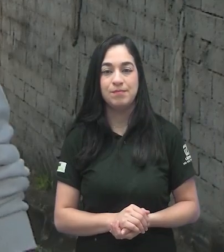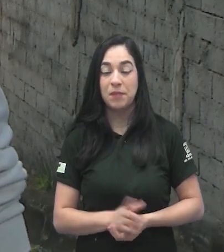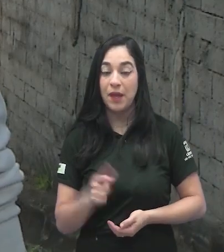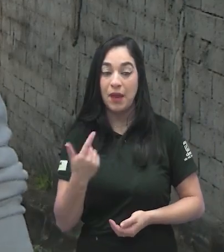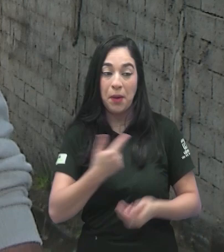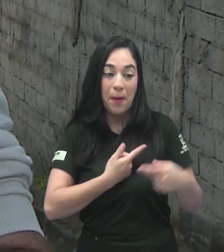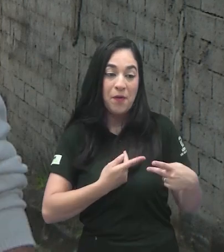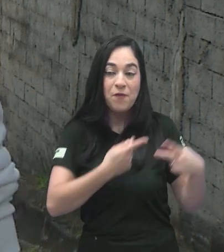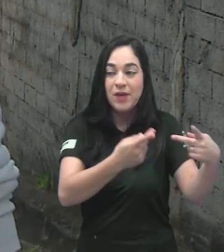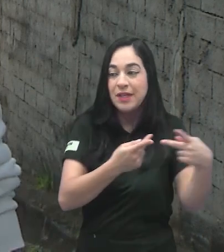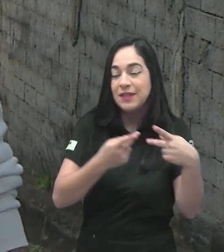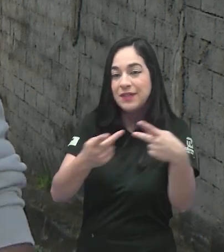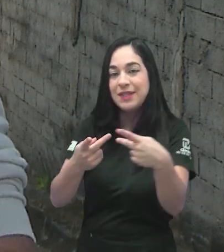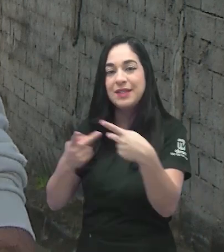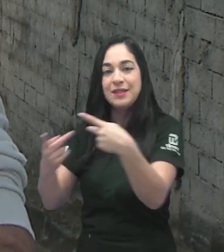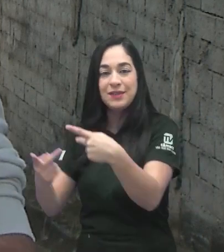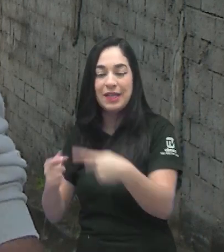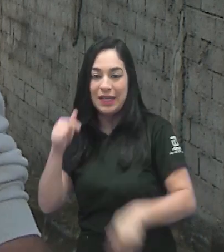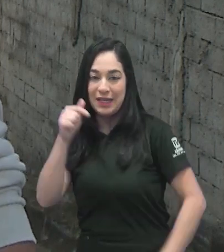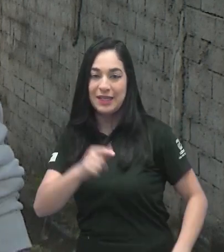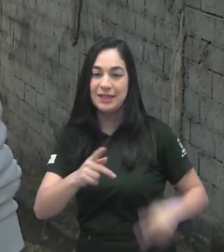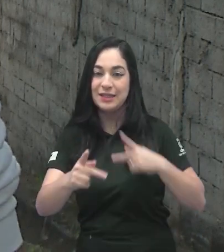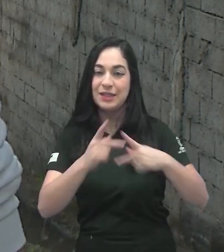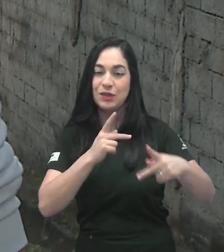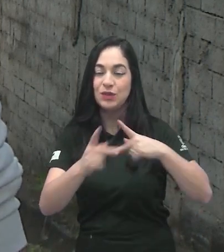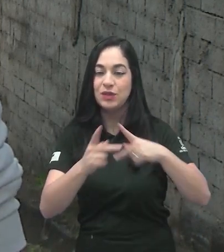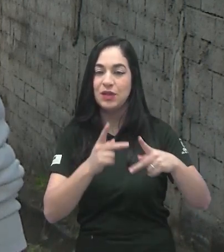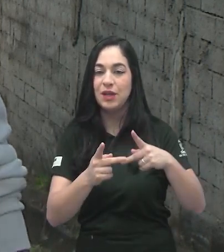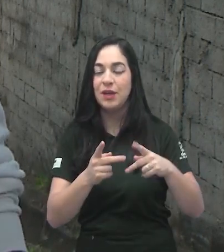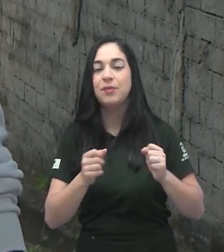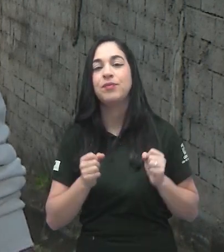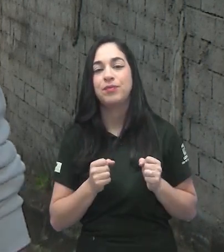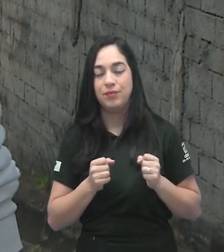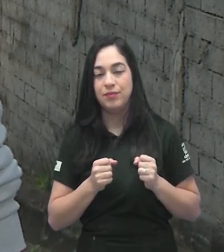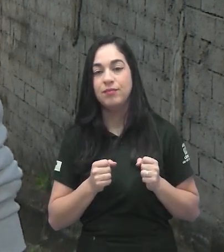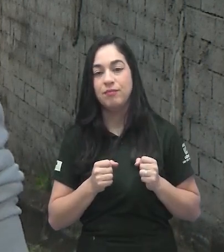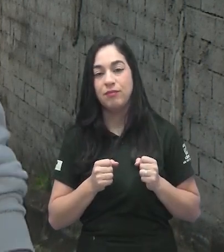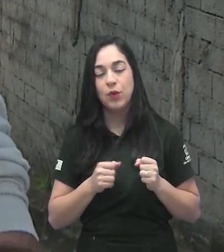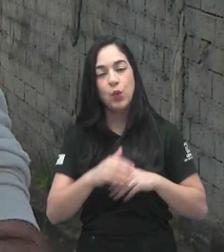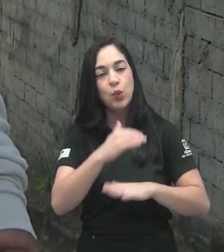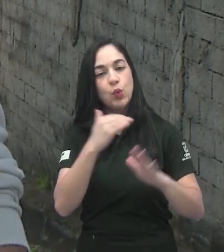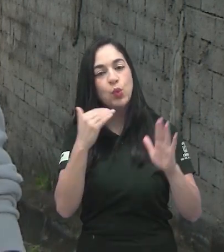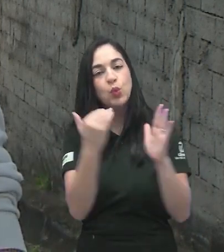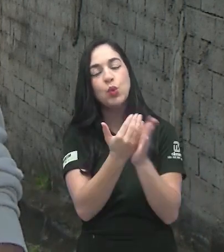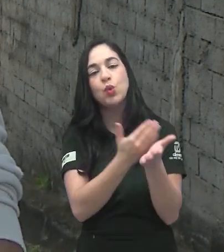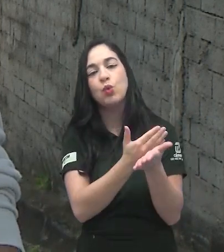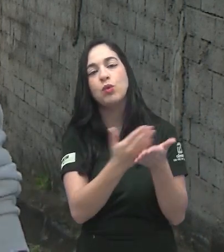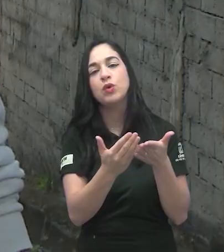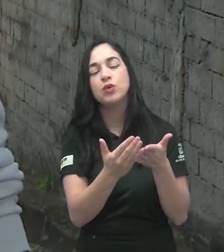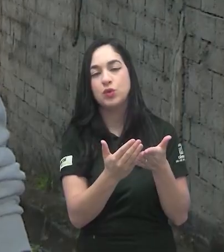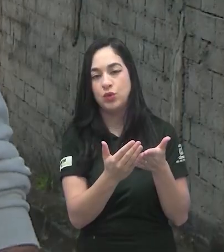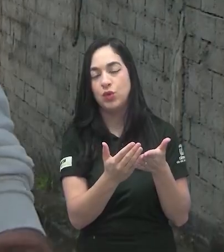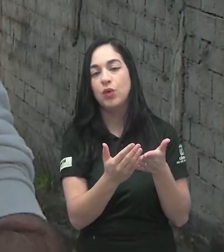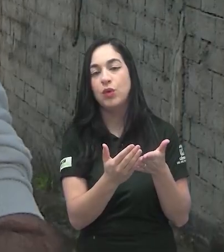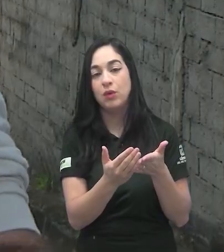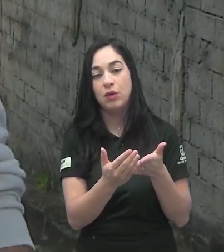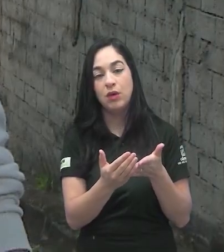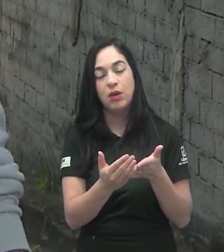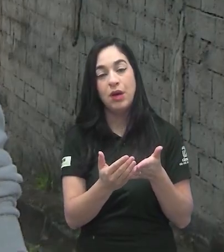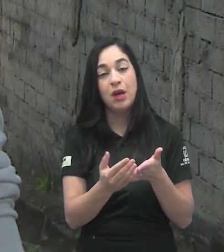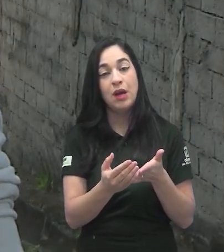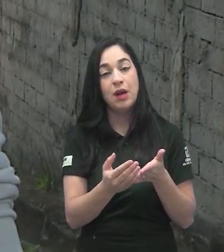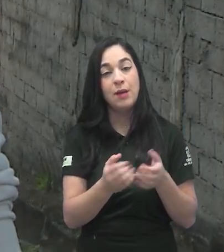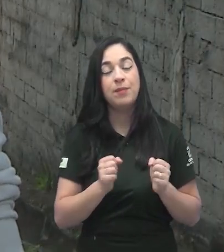Para finalizar a nossa viagem nos limites de São José, voltamos onde tudo começou. Há mais